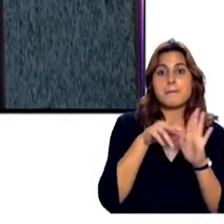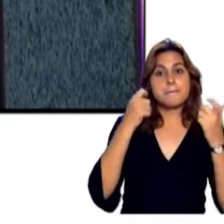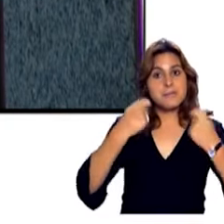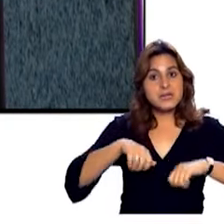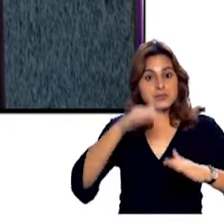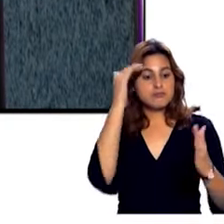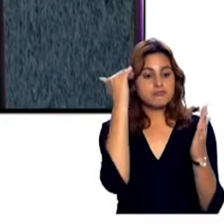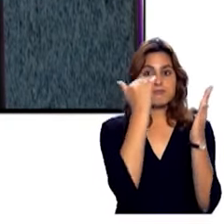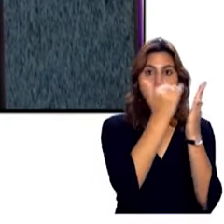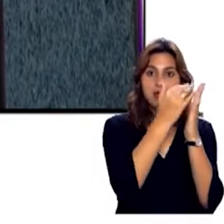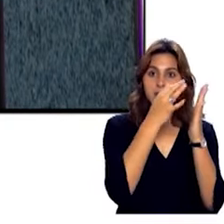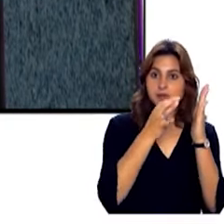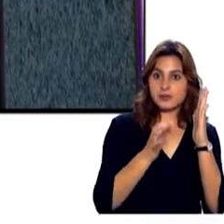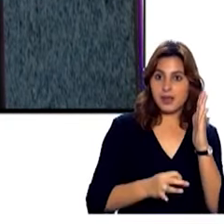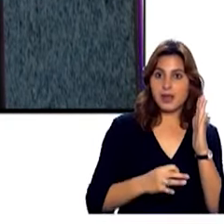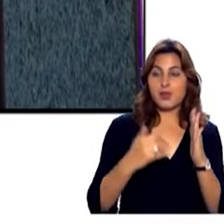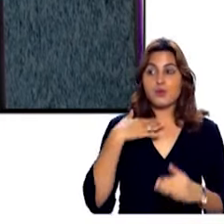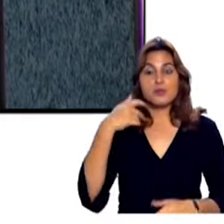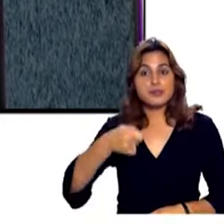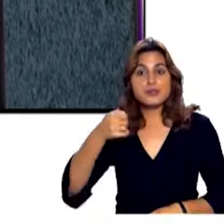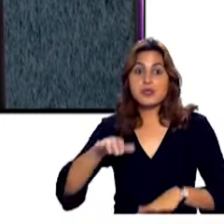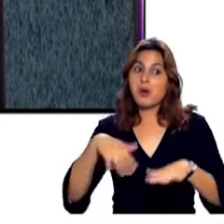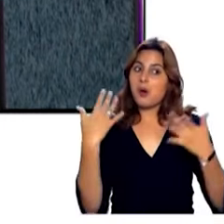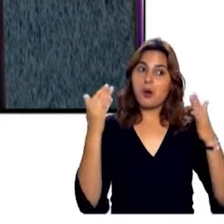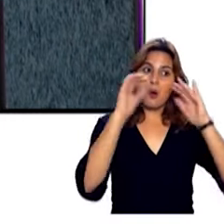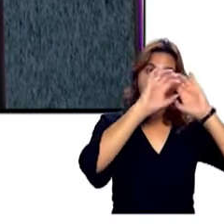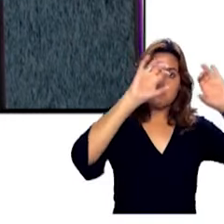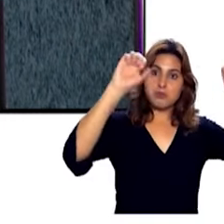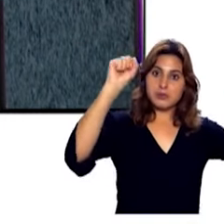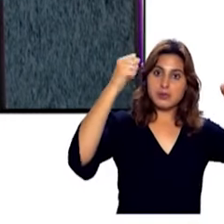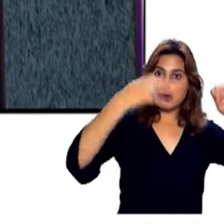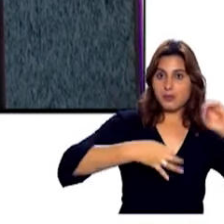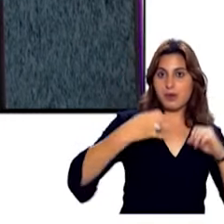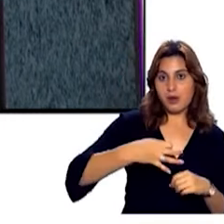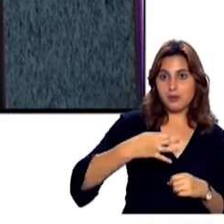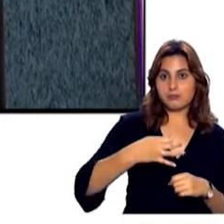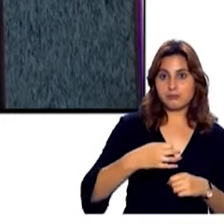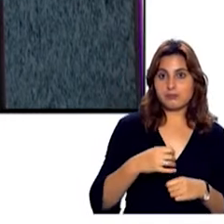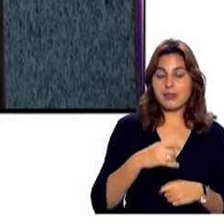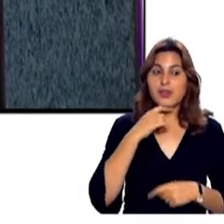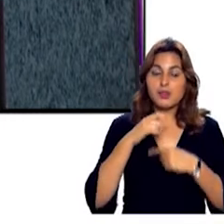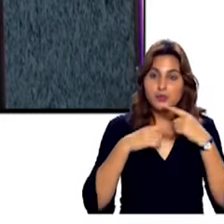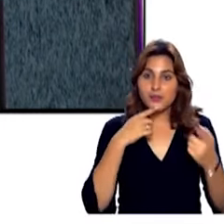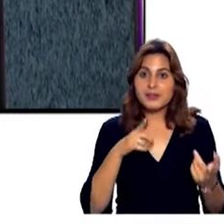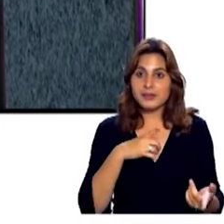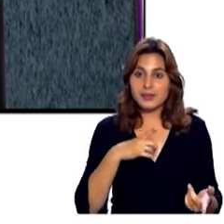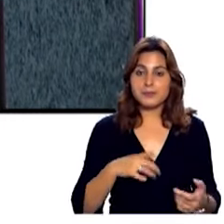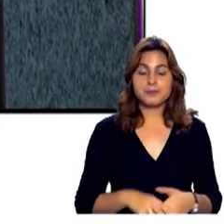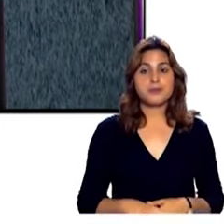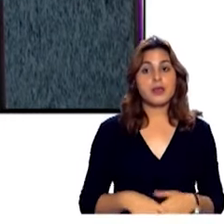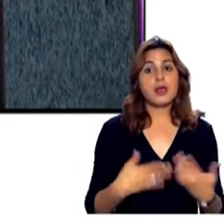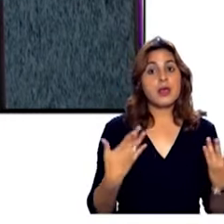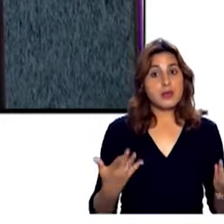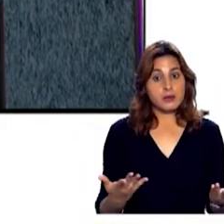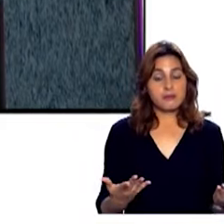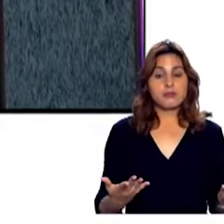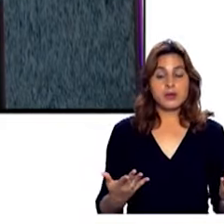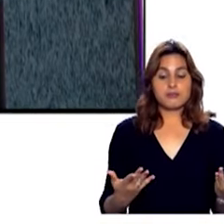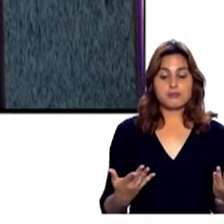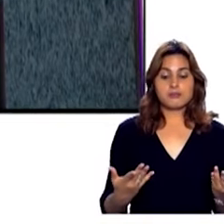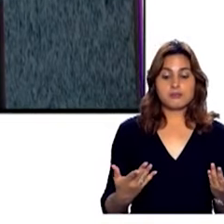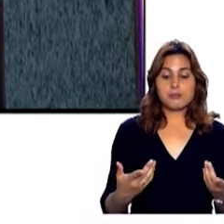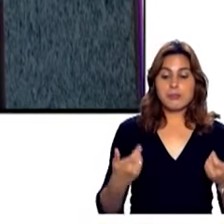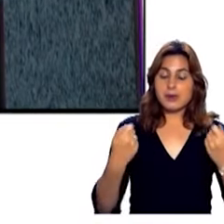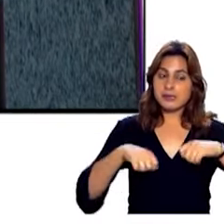cumprida para o juiz ou o tribunal suscitarem a dúvida obviamente é por cabe